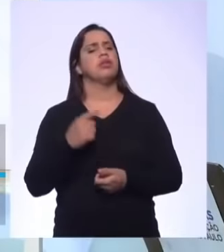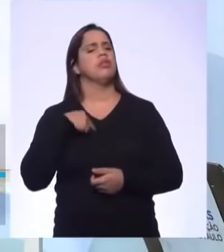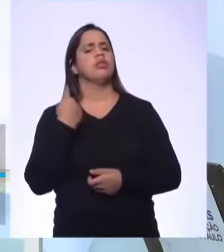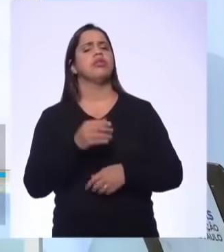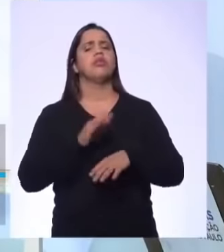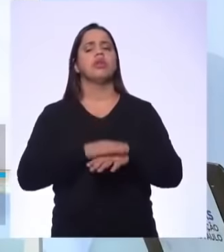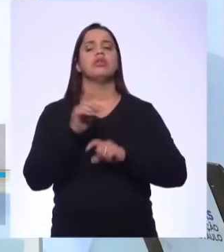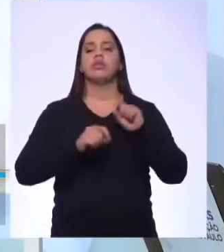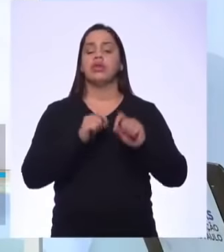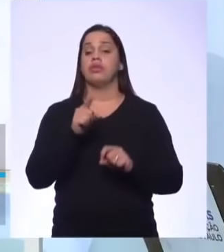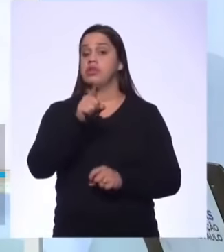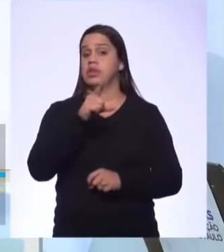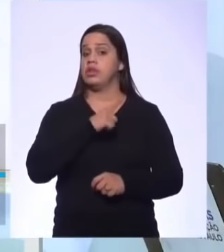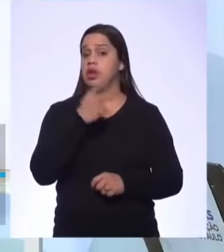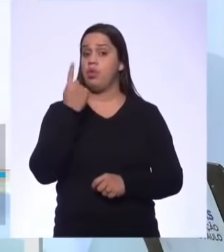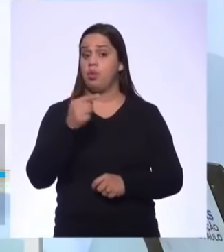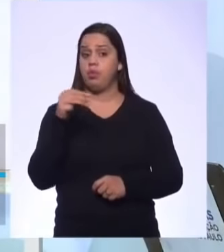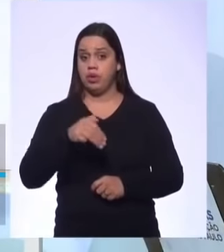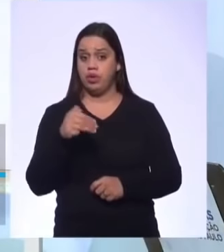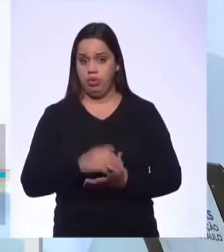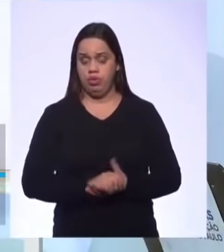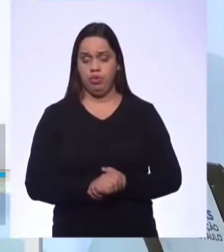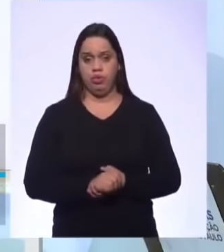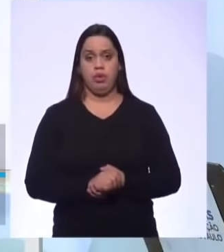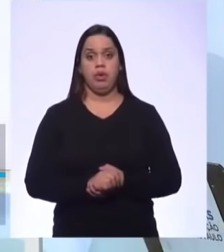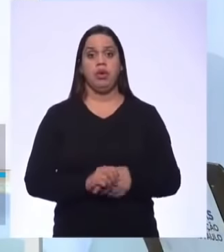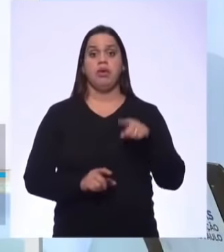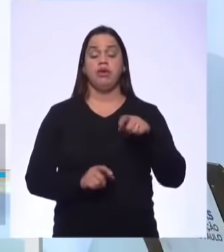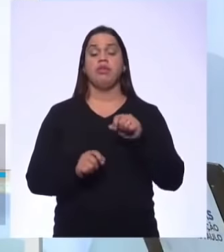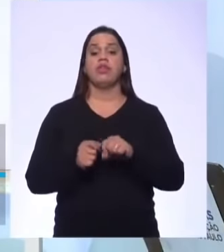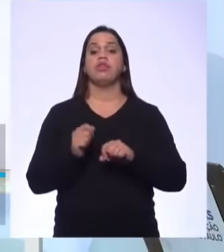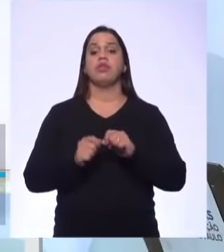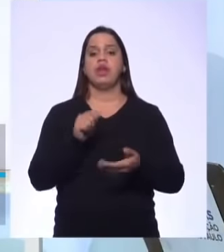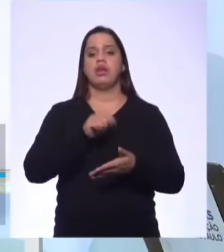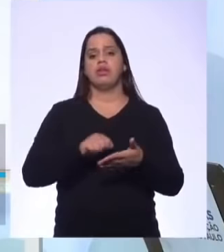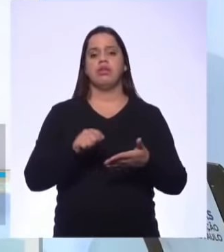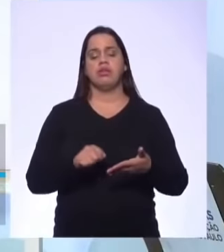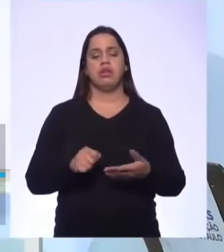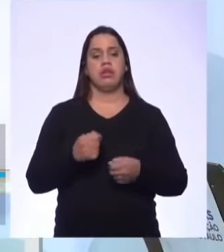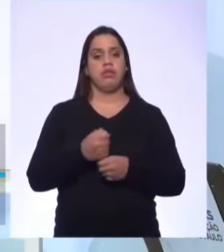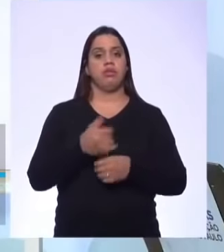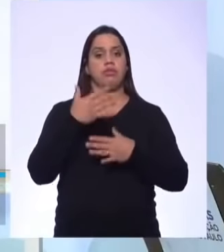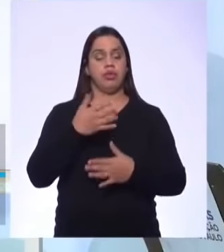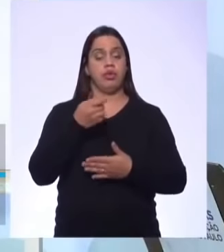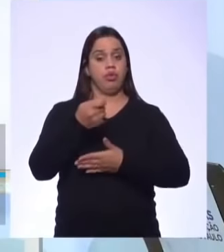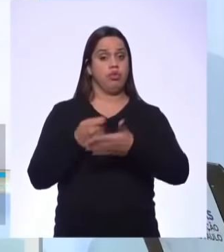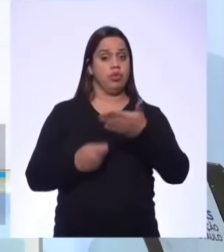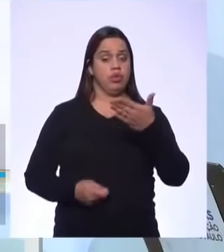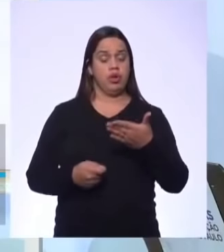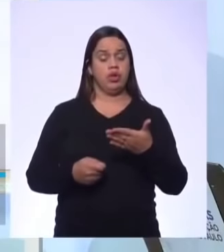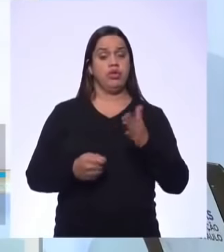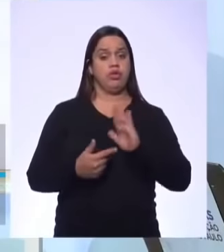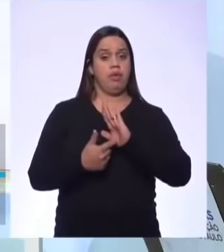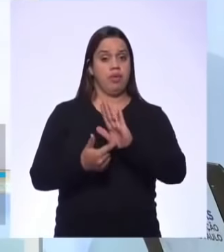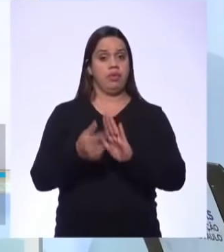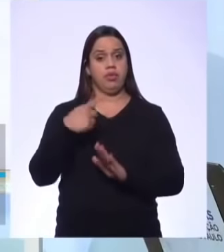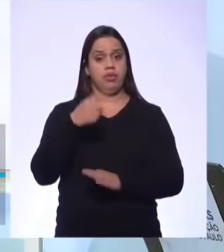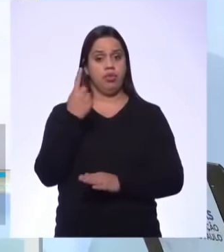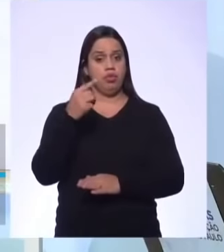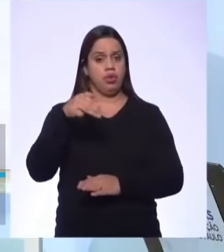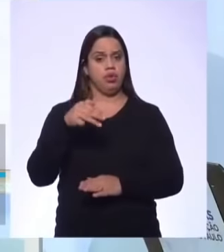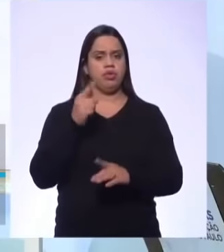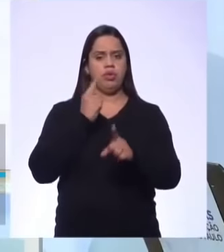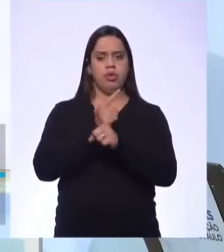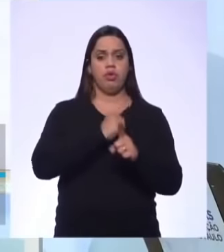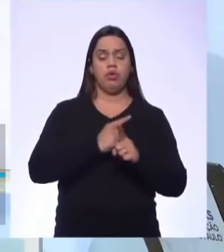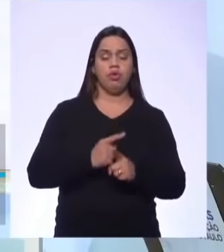fazer agora? Você tem 1 minuto para você escrever no chat. O texto vai ficar ali para vocês 1 minuto, para vocês acharem